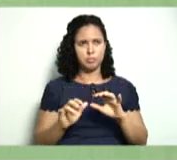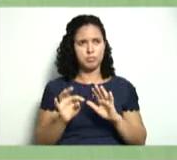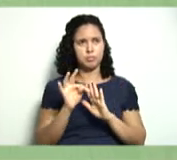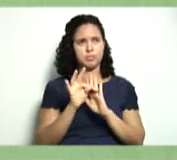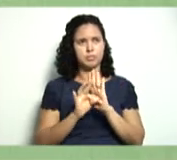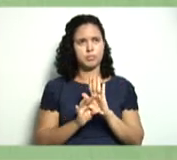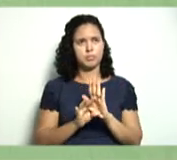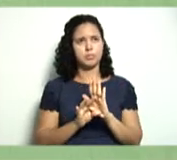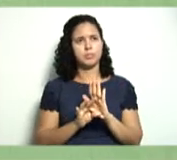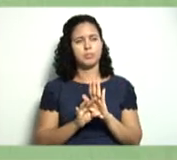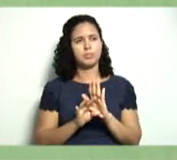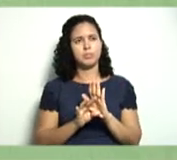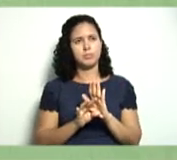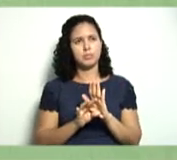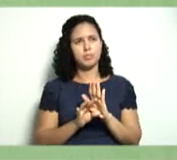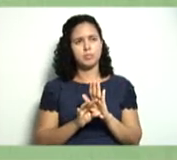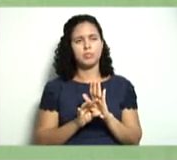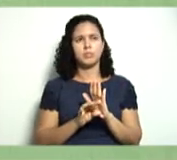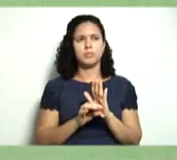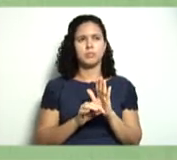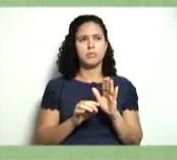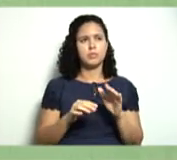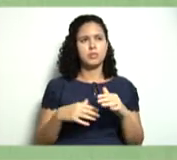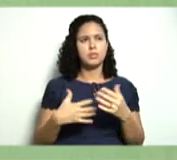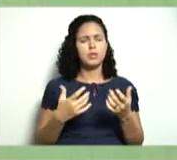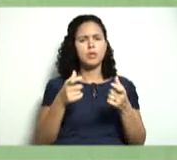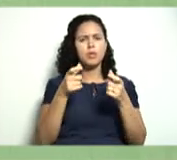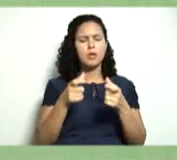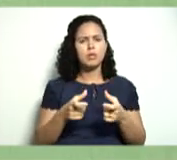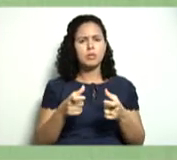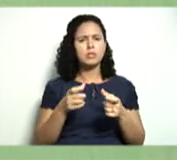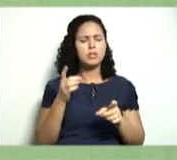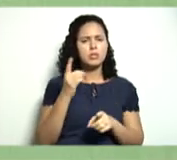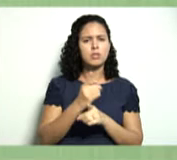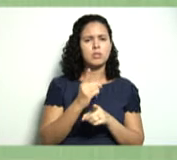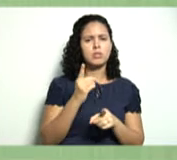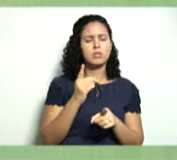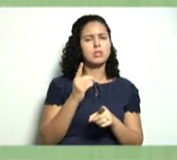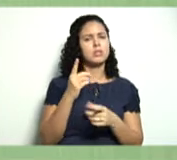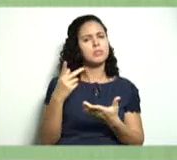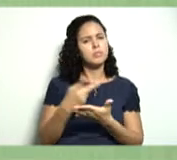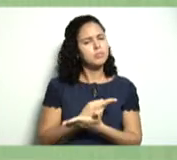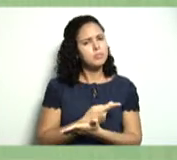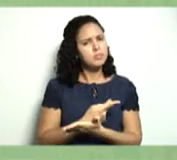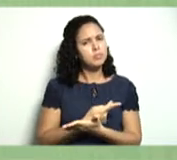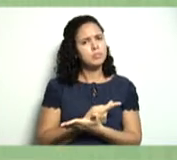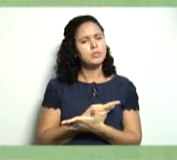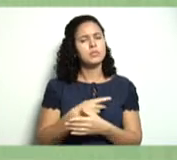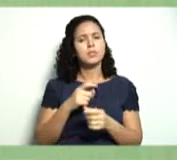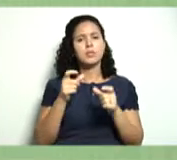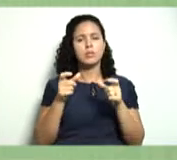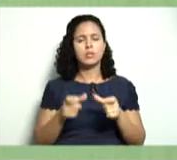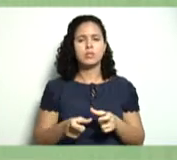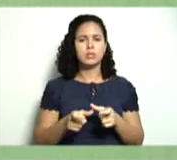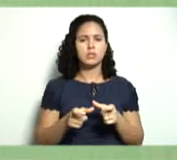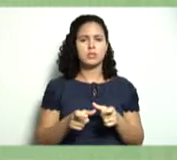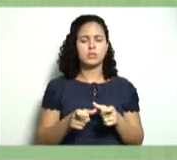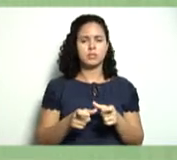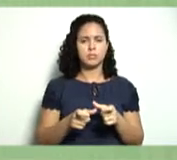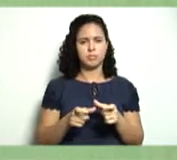e aparecer configurações aonde que tem em português é da gramática você encontraria